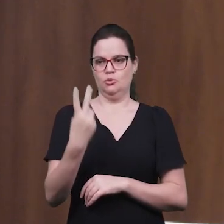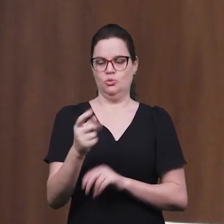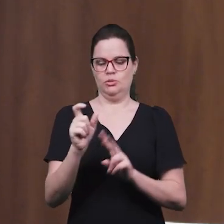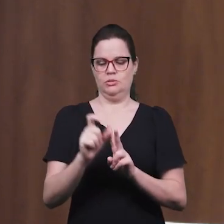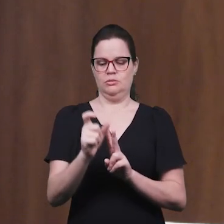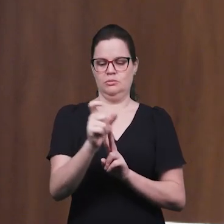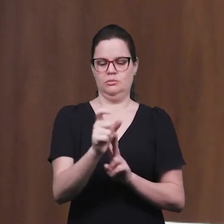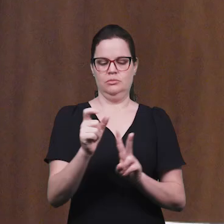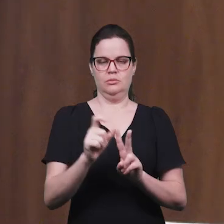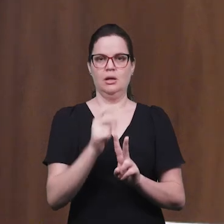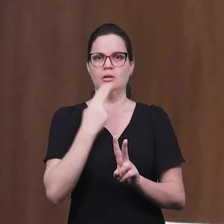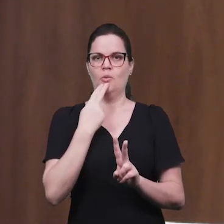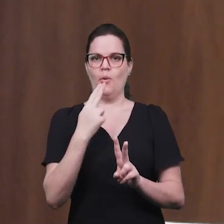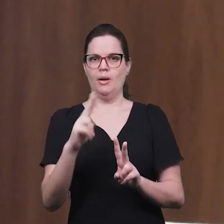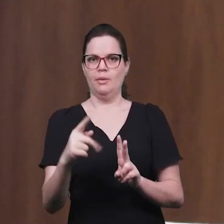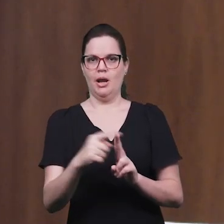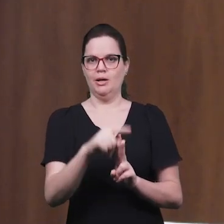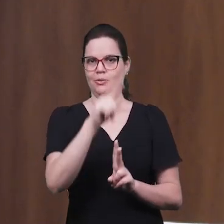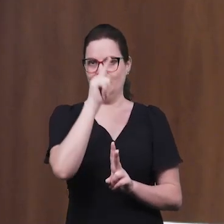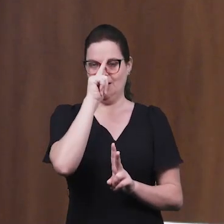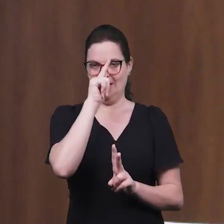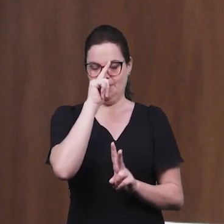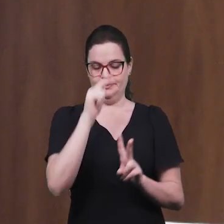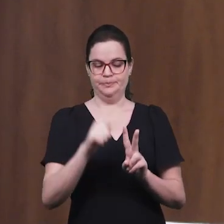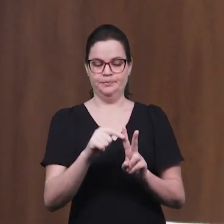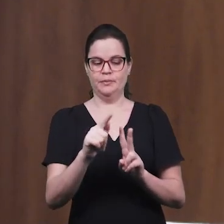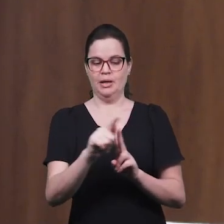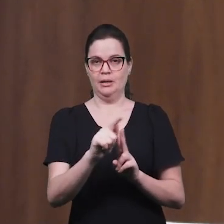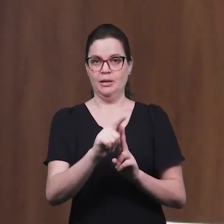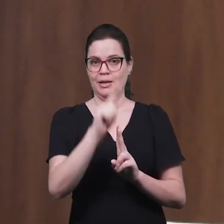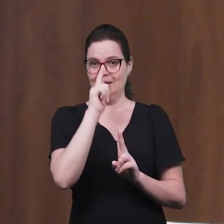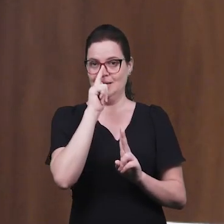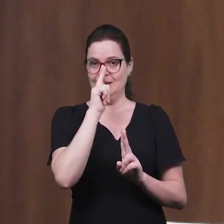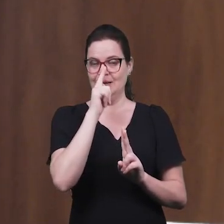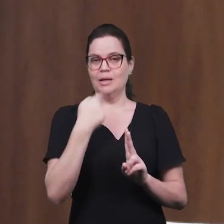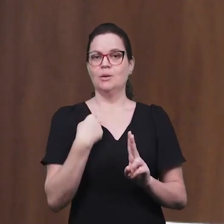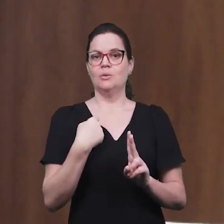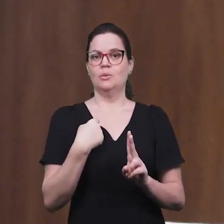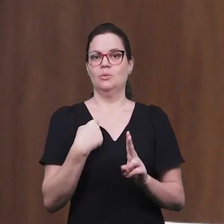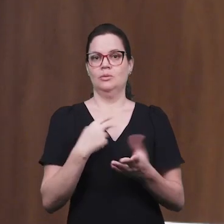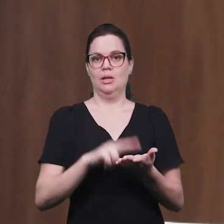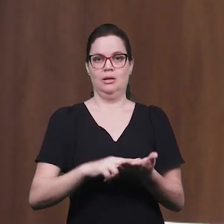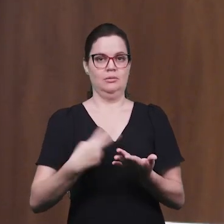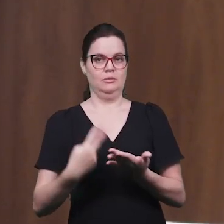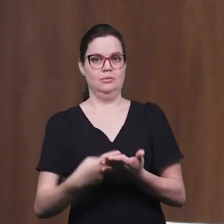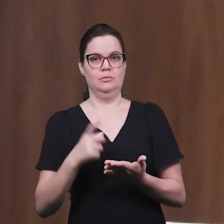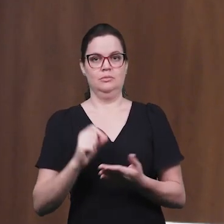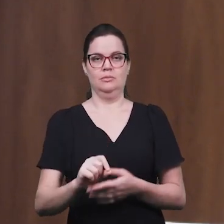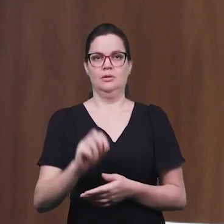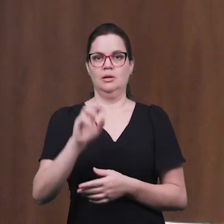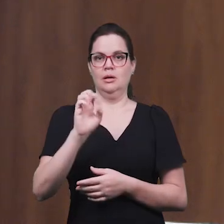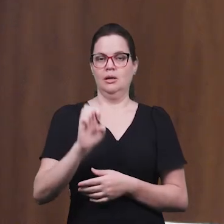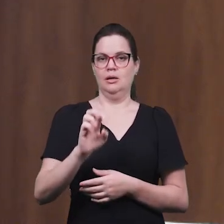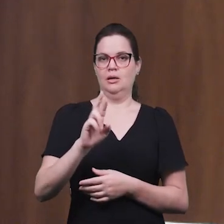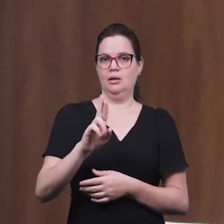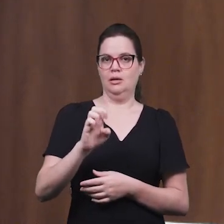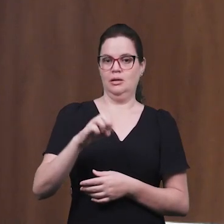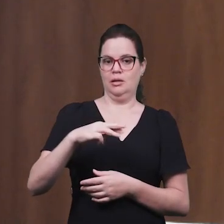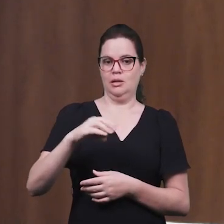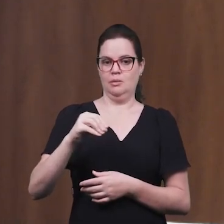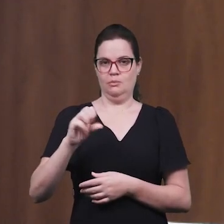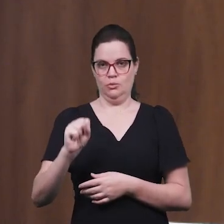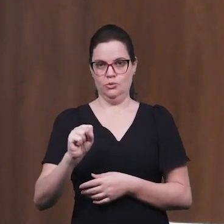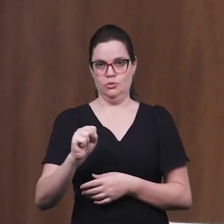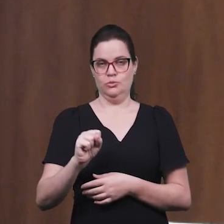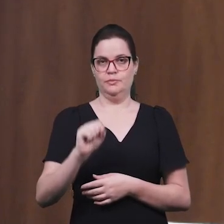deserto, no hebraico e no grego. No grego, a expressão para deserto é eremos.